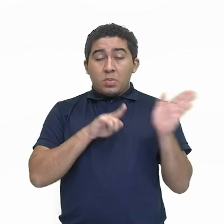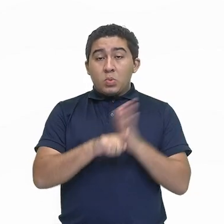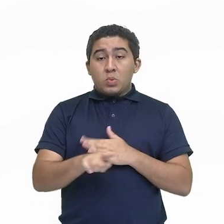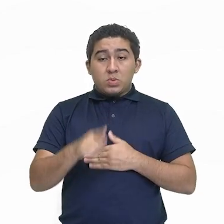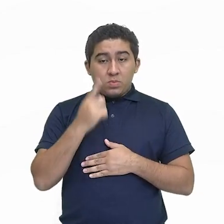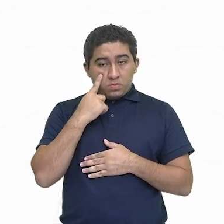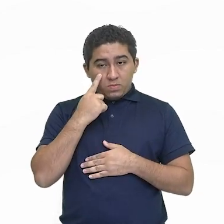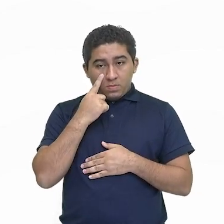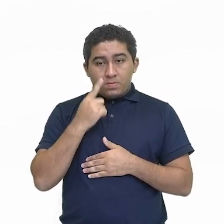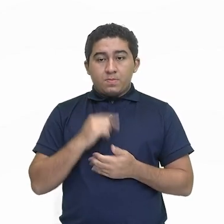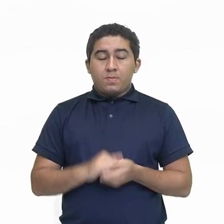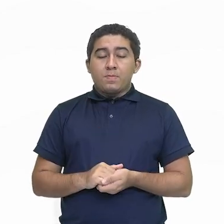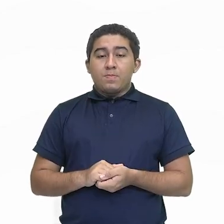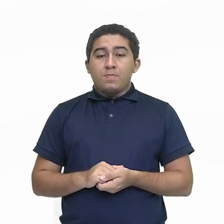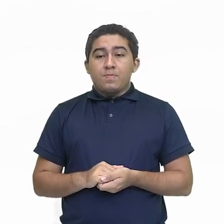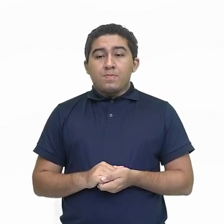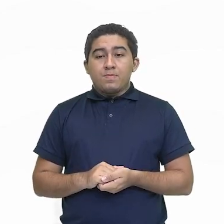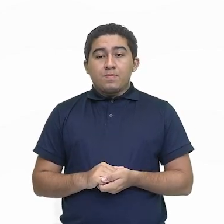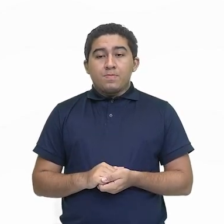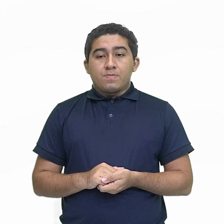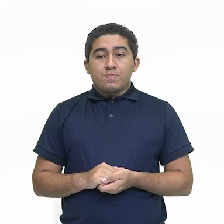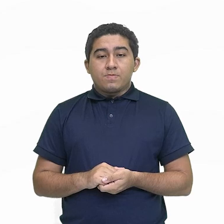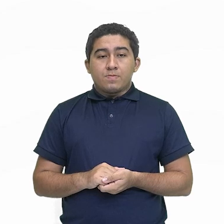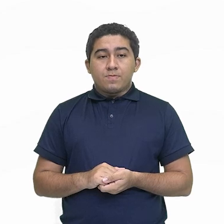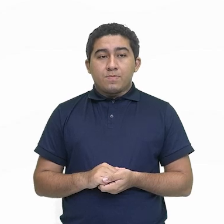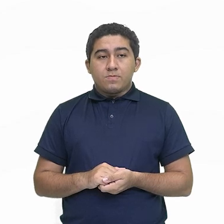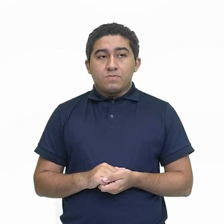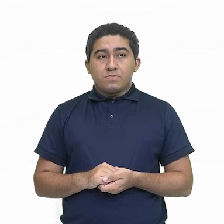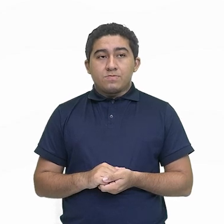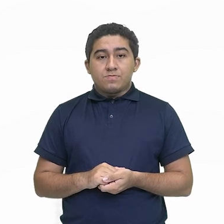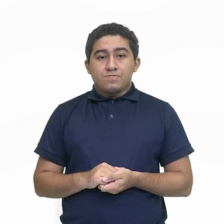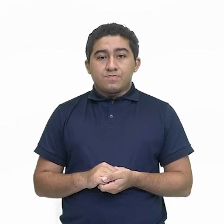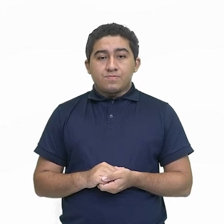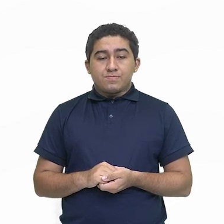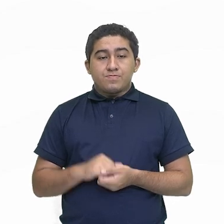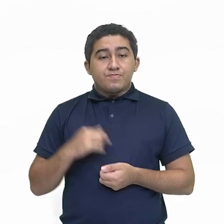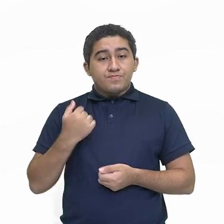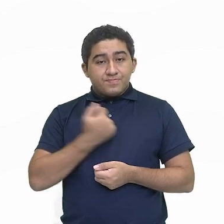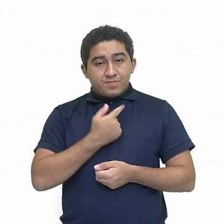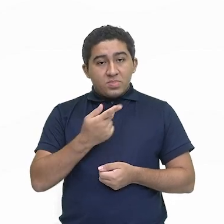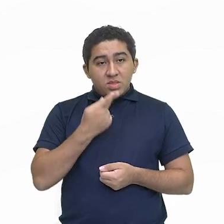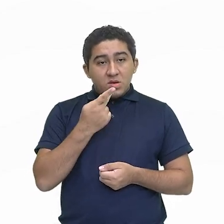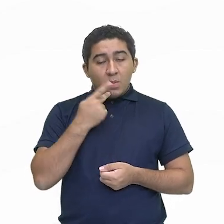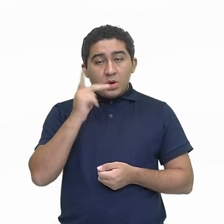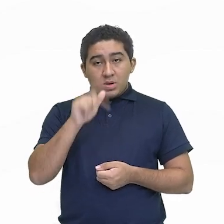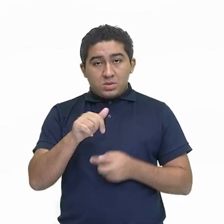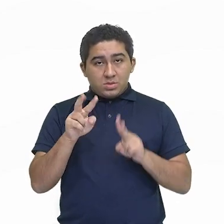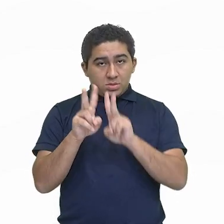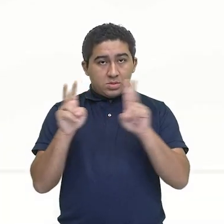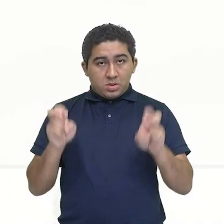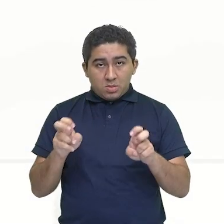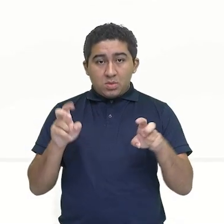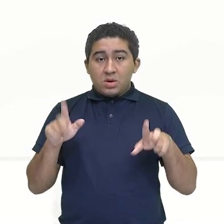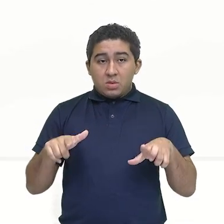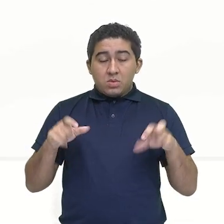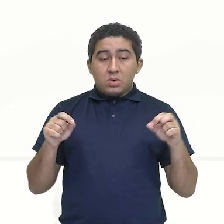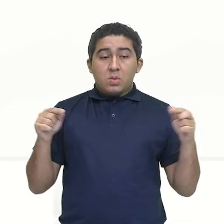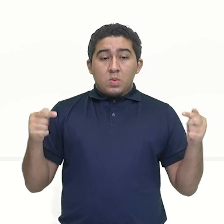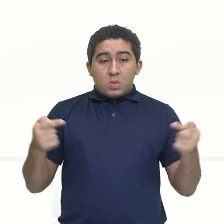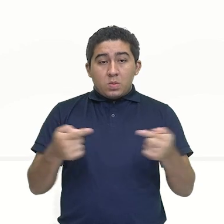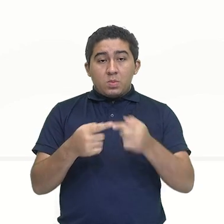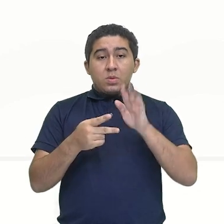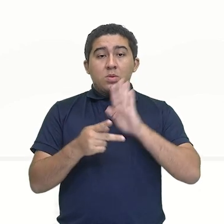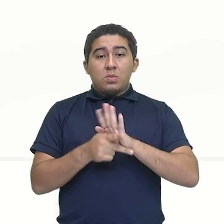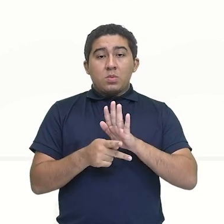questão, que já que nós falamos aí em perímetro, né, é uma questão então que envolve aí o cálculo do